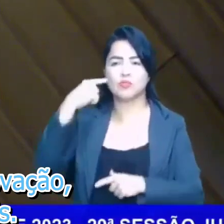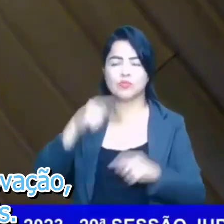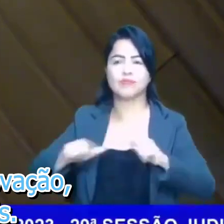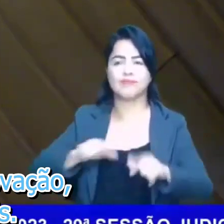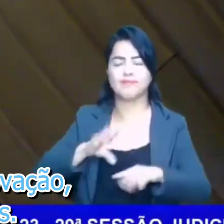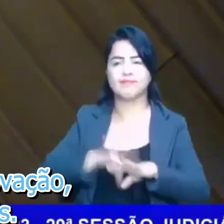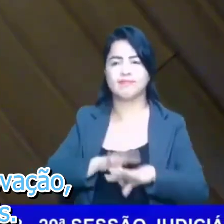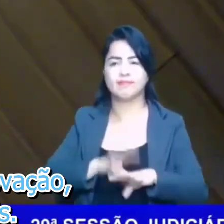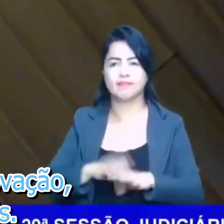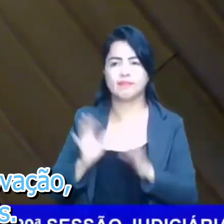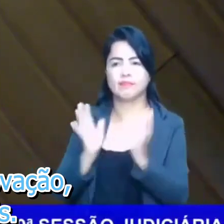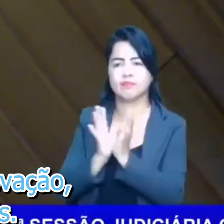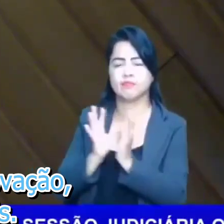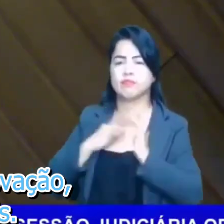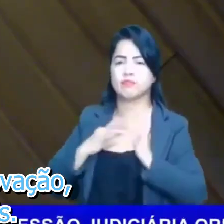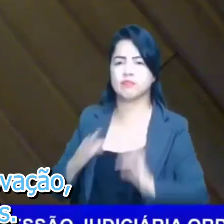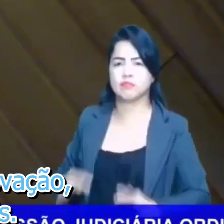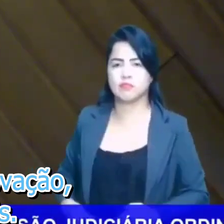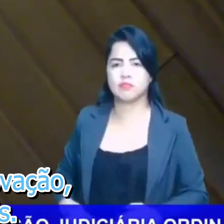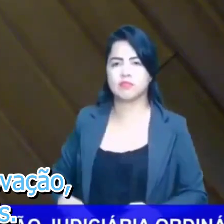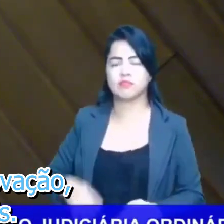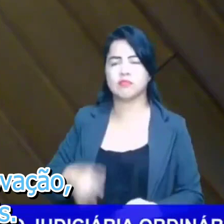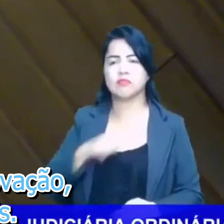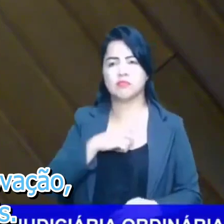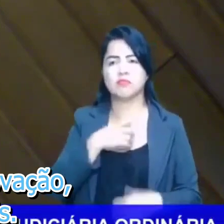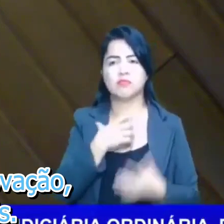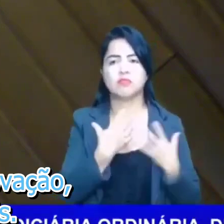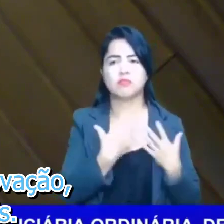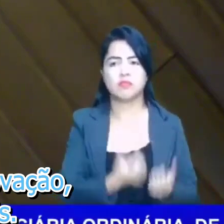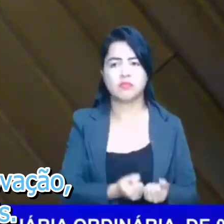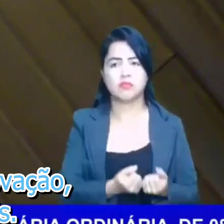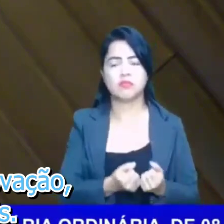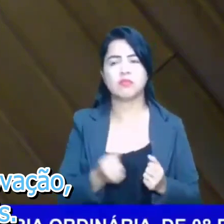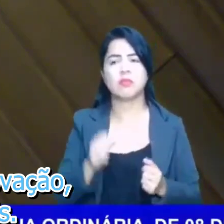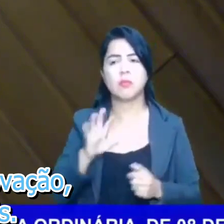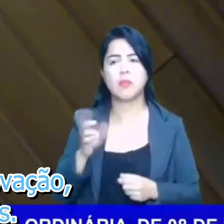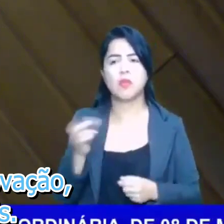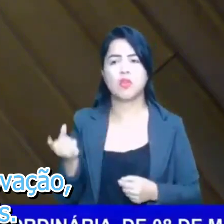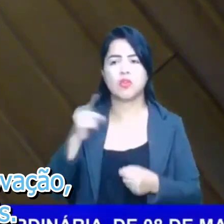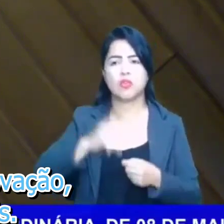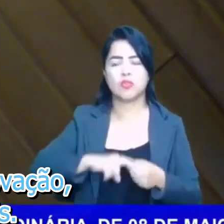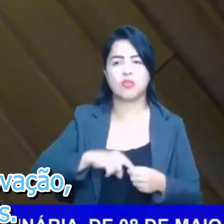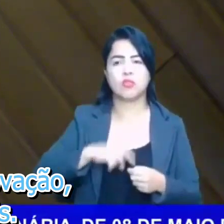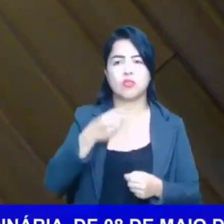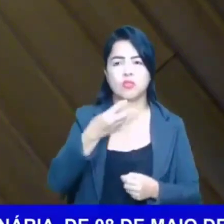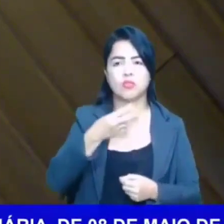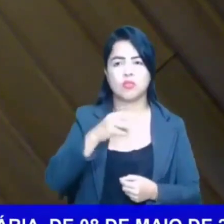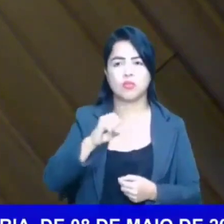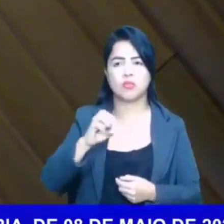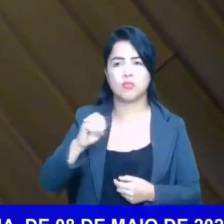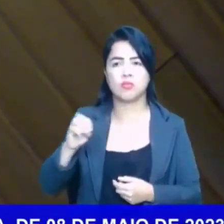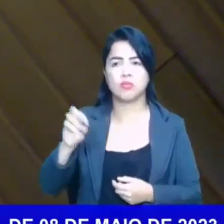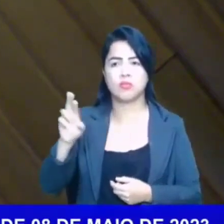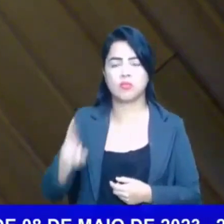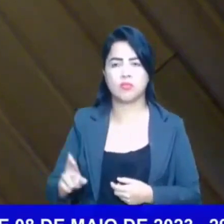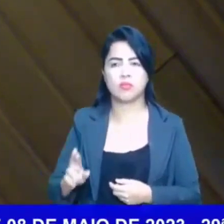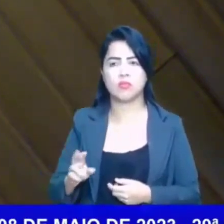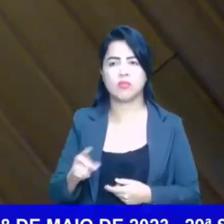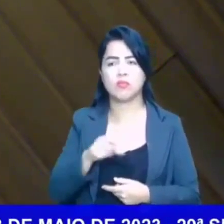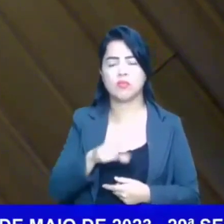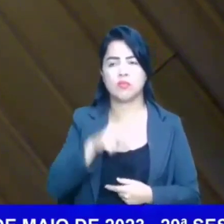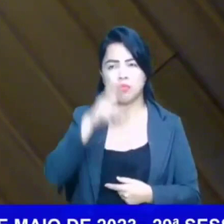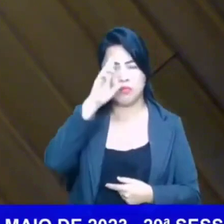ainda o órgão palavra, técnico se manifestou pela aprovação, mas com a devolução do valor de R$ 300. E, em